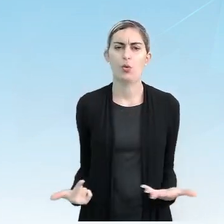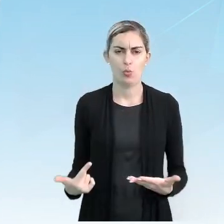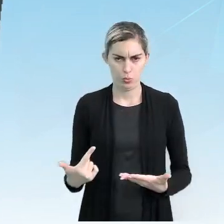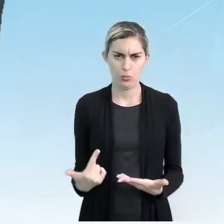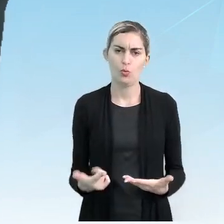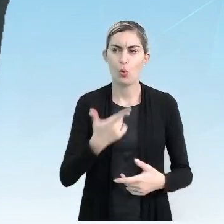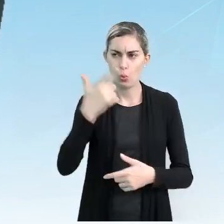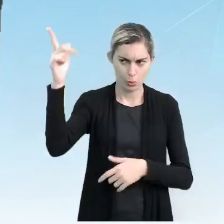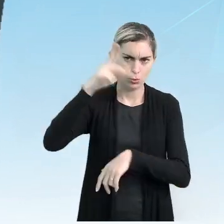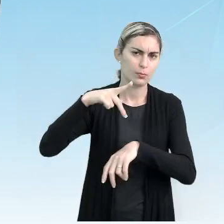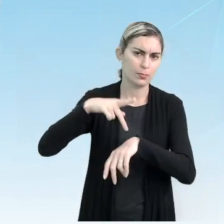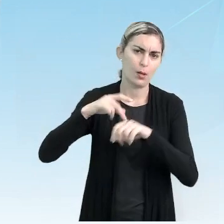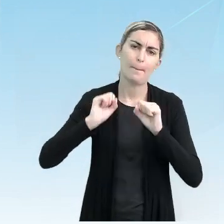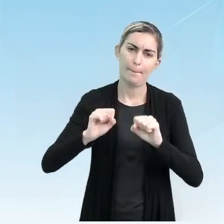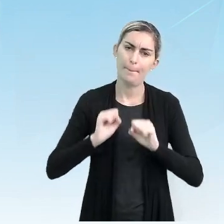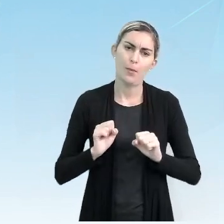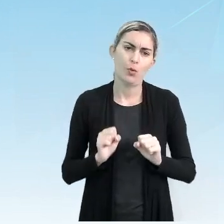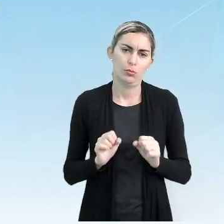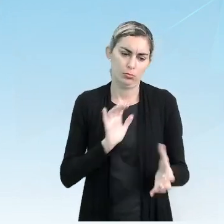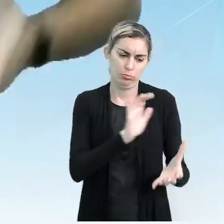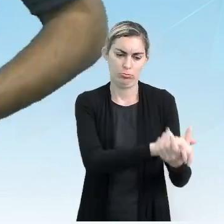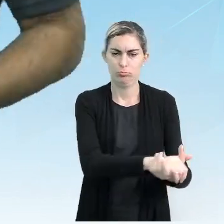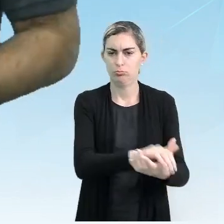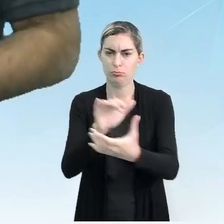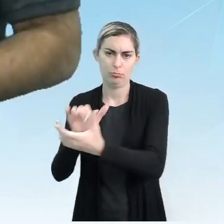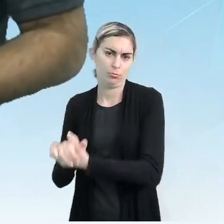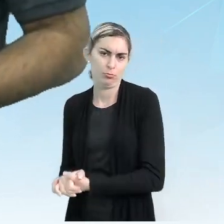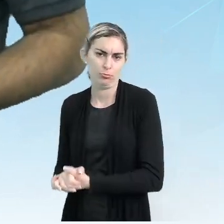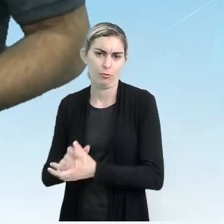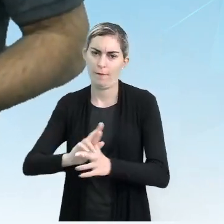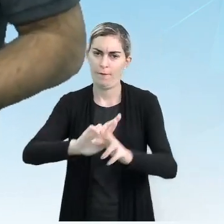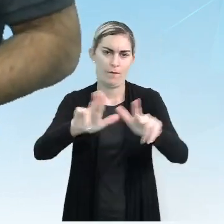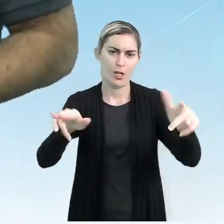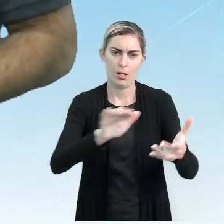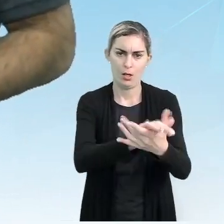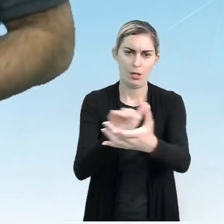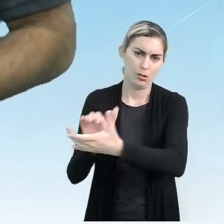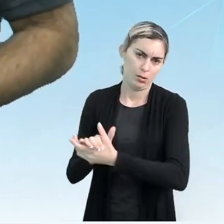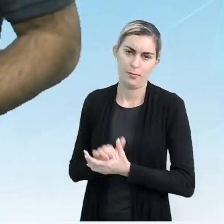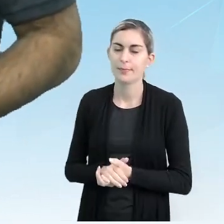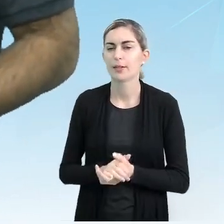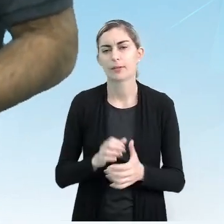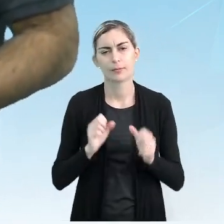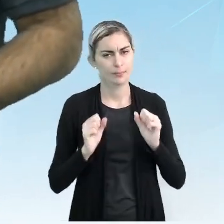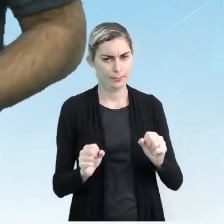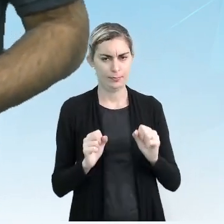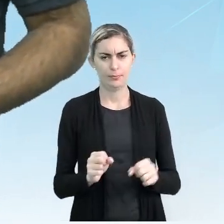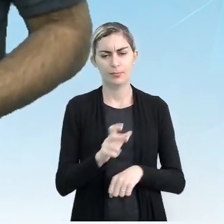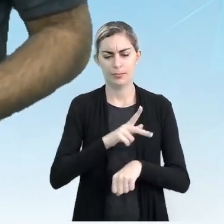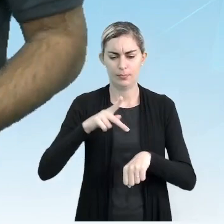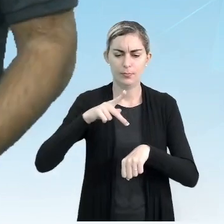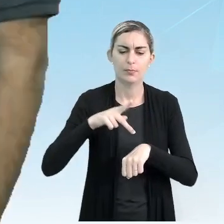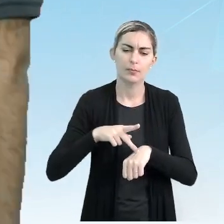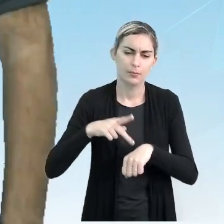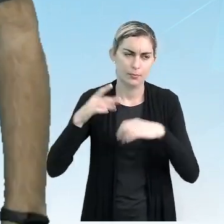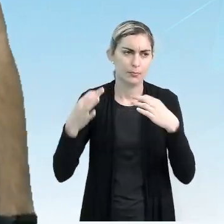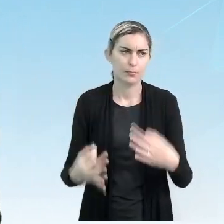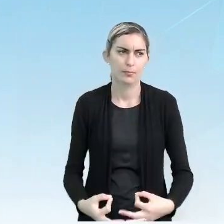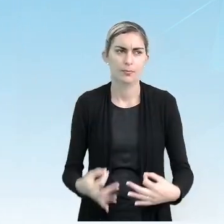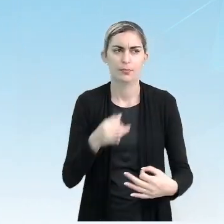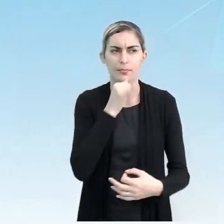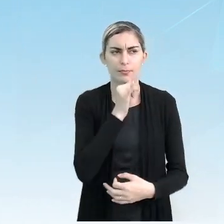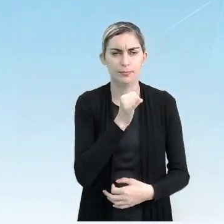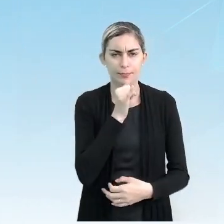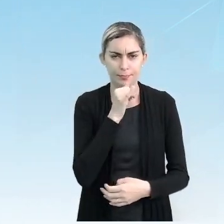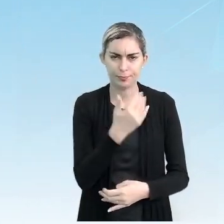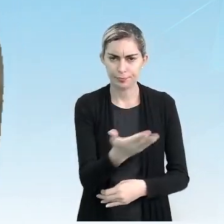você pode ter a poligamia, por exemplo. Você pode ter vários casamentos, não é assim? Mediante a questão do país. Justamente, pronto, um exemplo